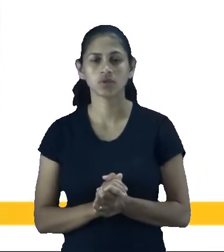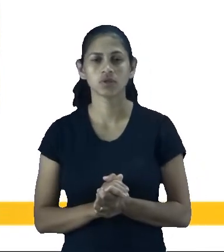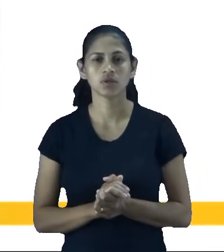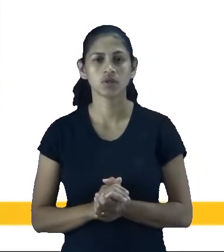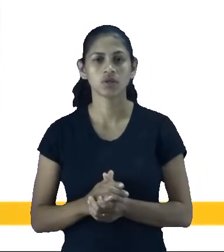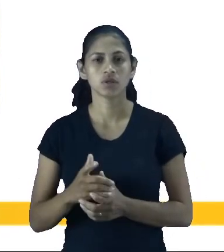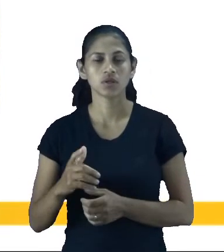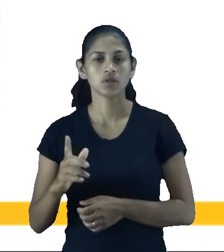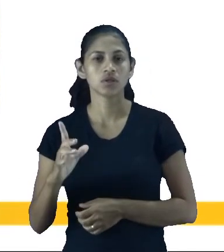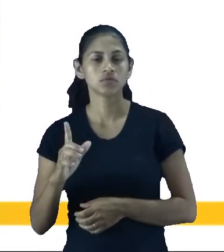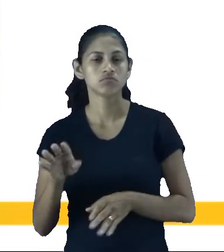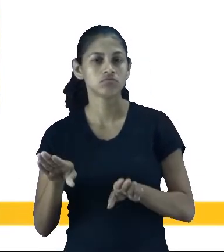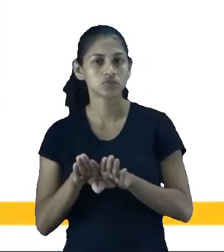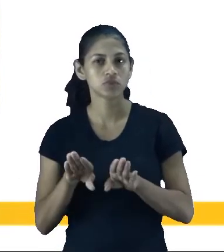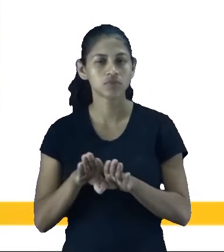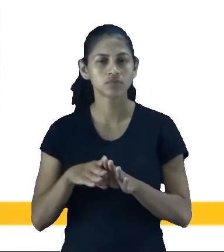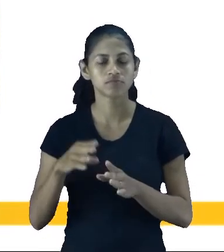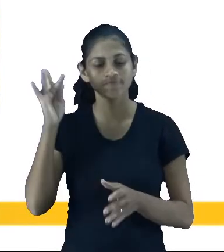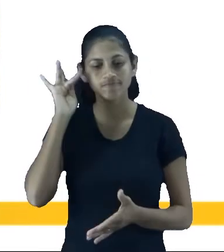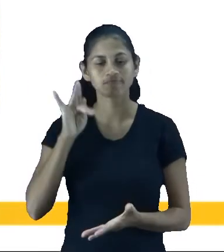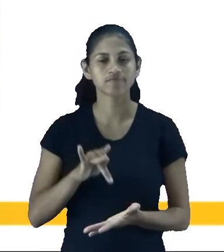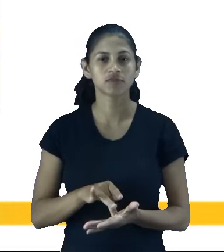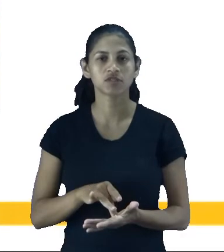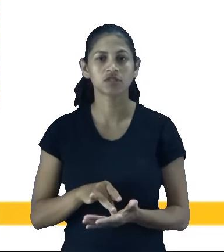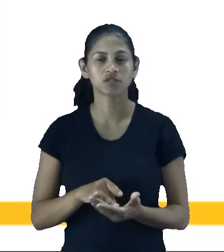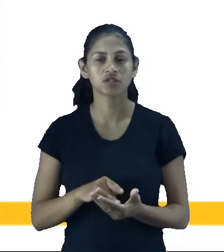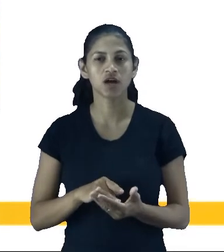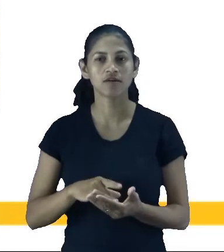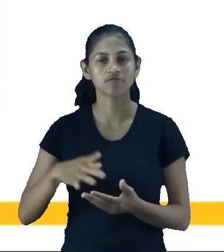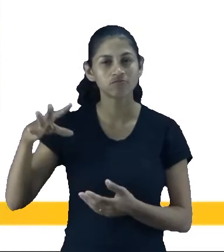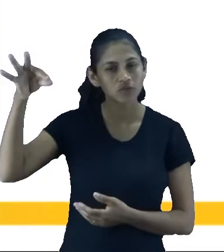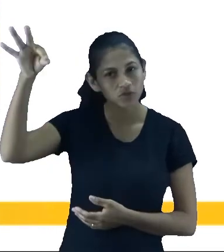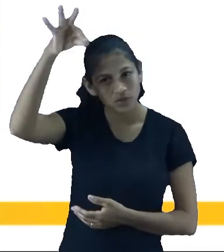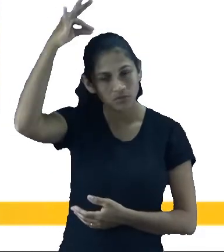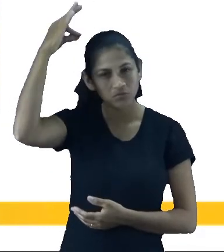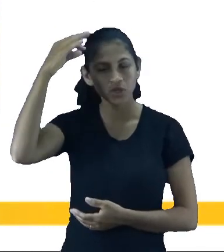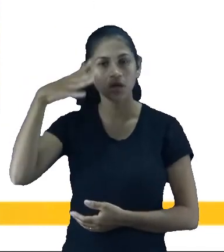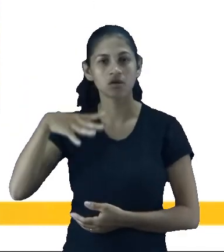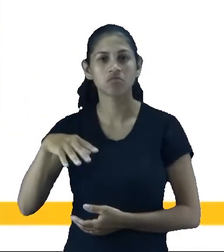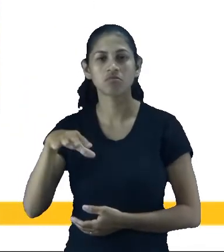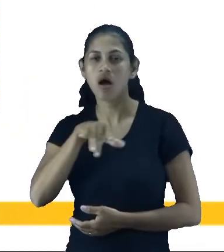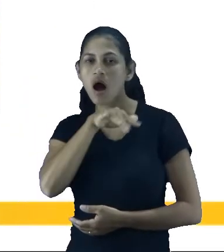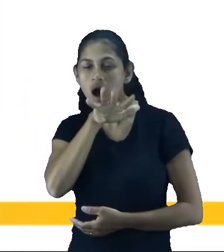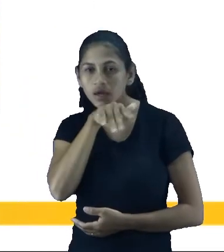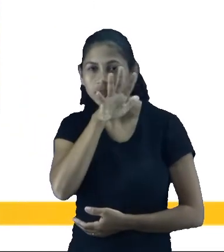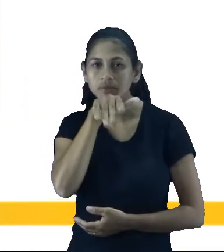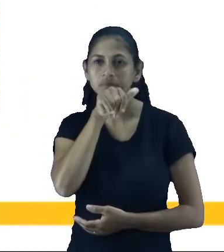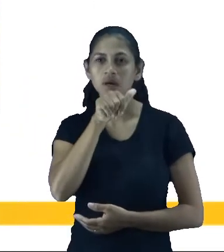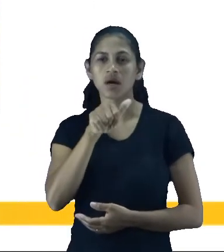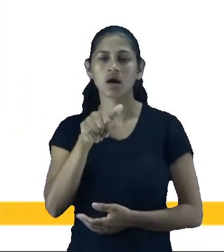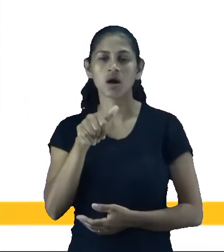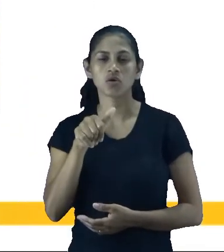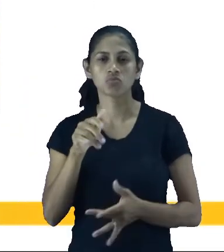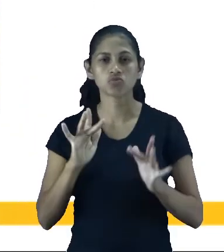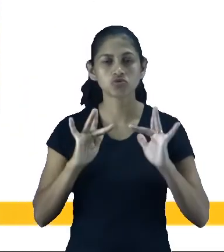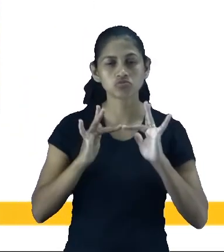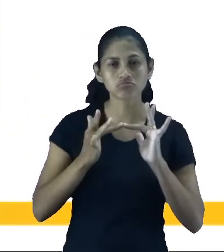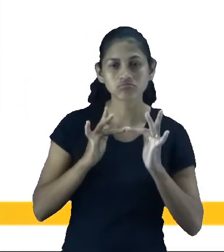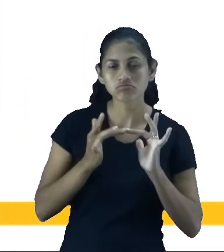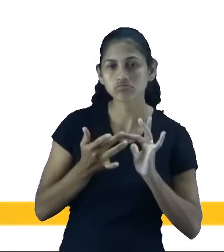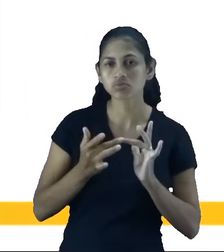espirituais encarnadas por animais e na existência de pessoas que poderiam estabelecer contato com o